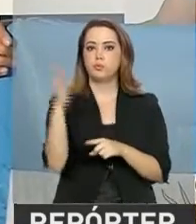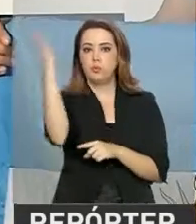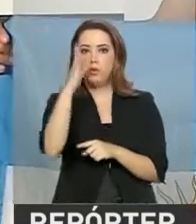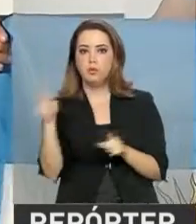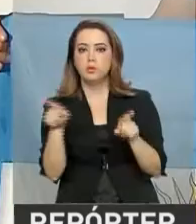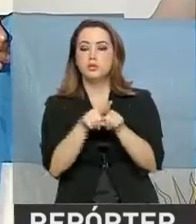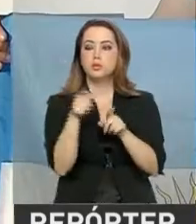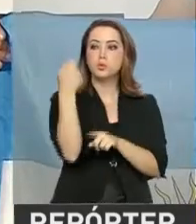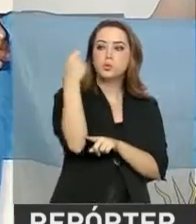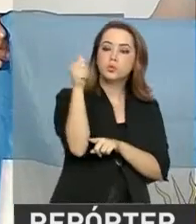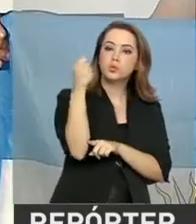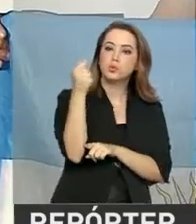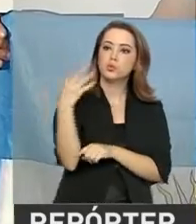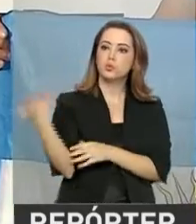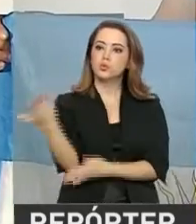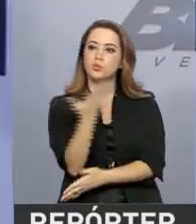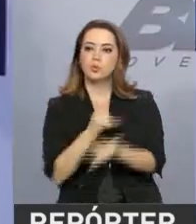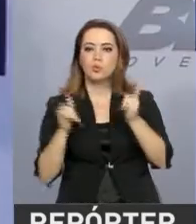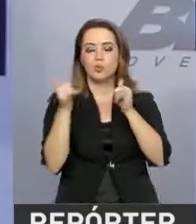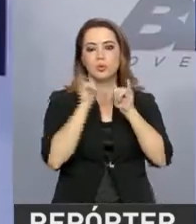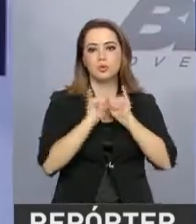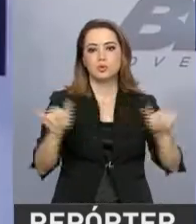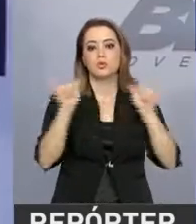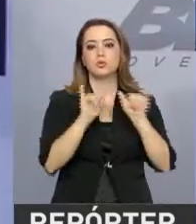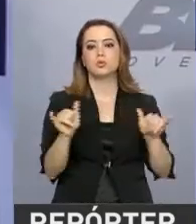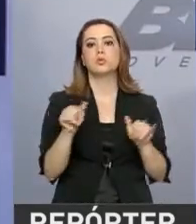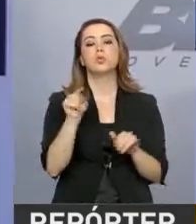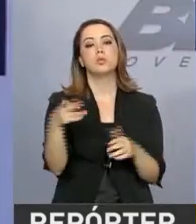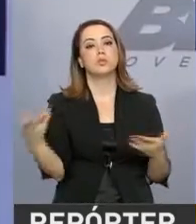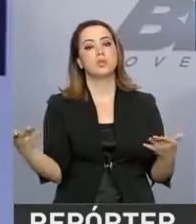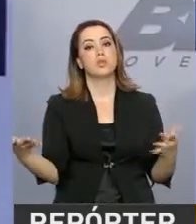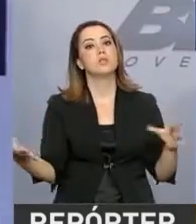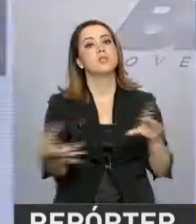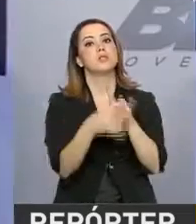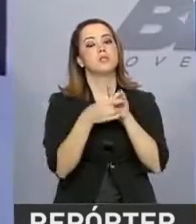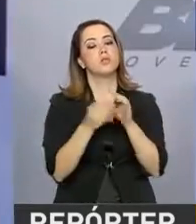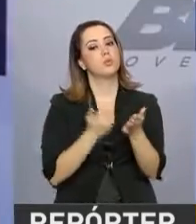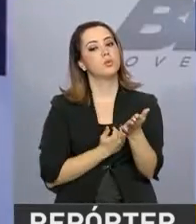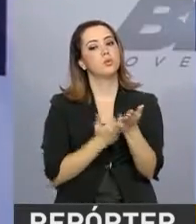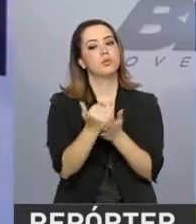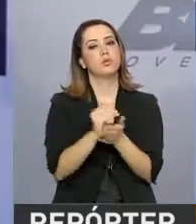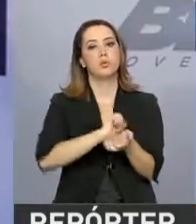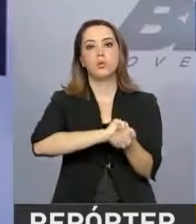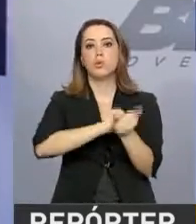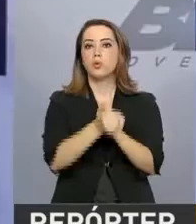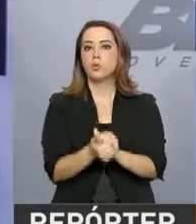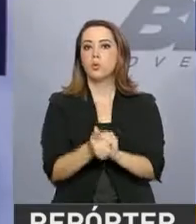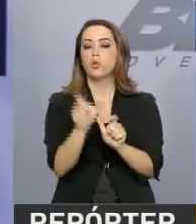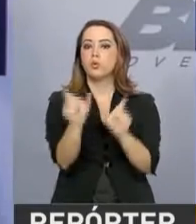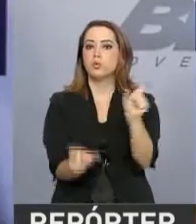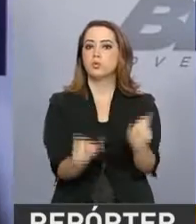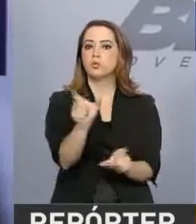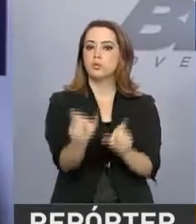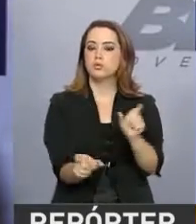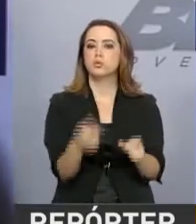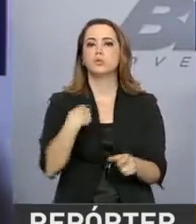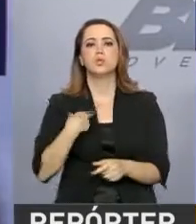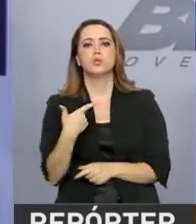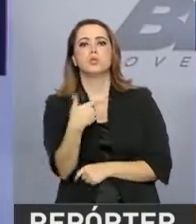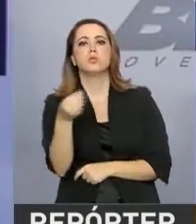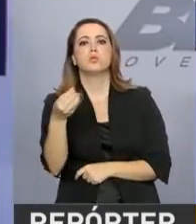protagonistas não poderiam ser melhores essa integração começa com os atletas a gente tem mais de 200 países na vila dos atletas